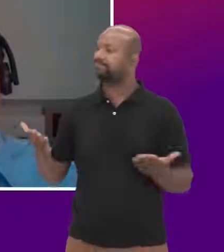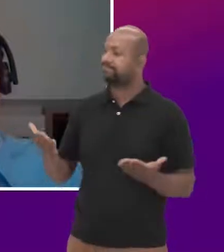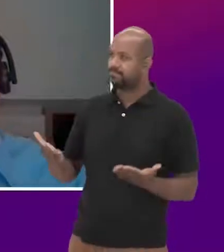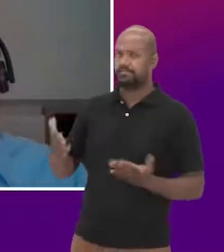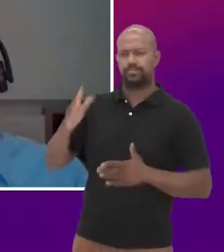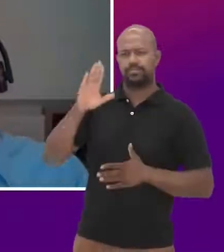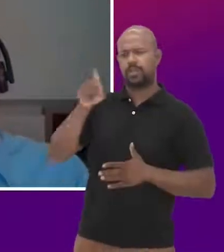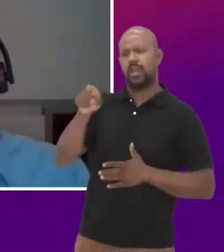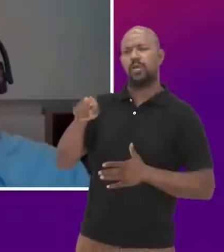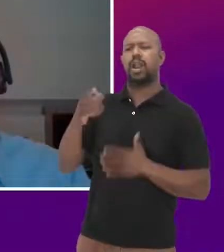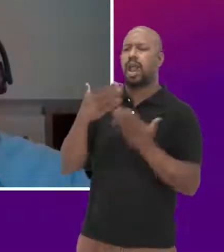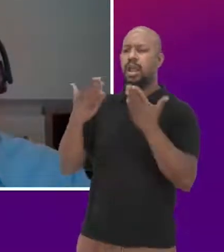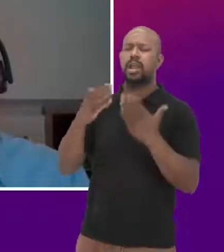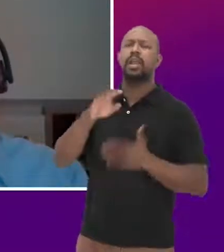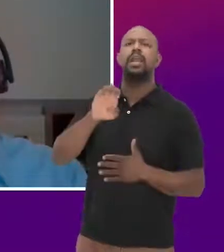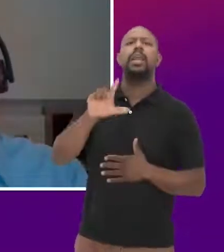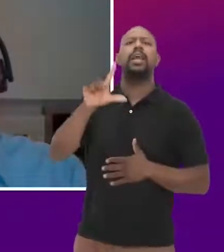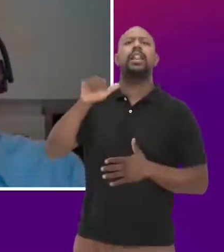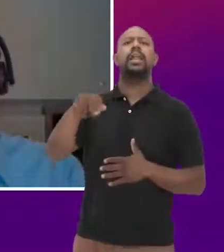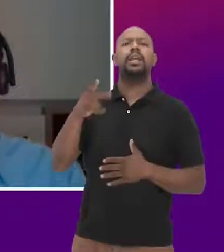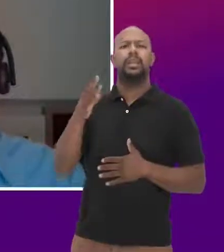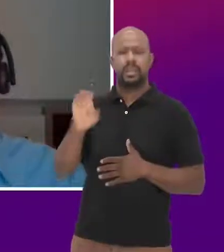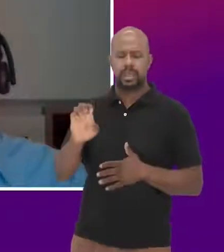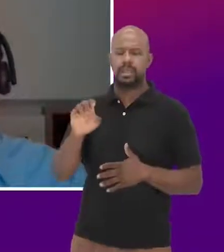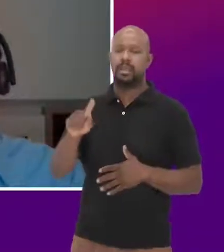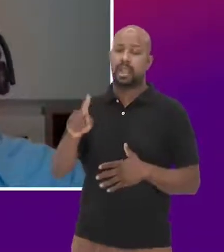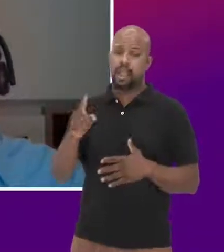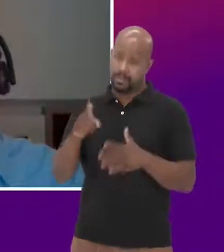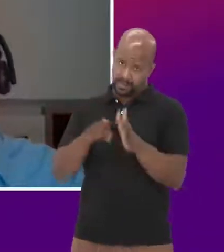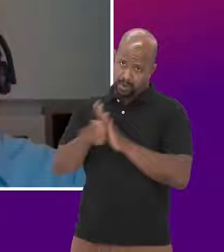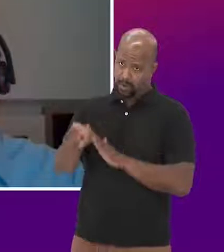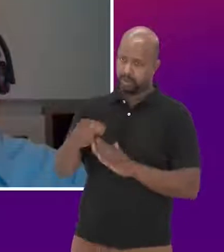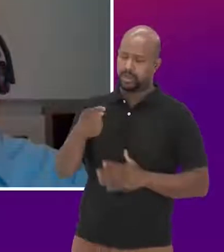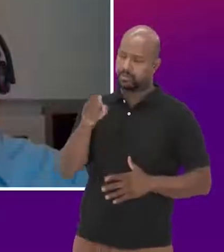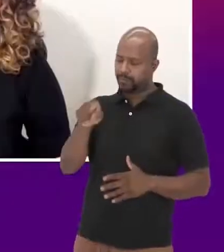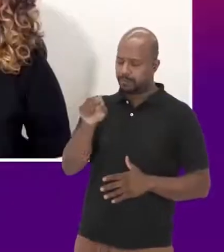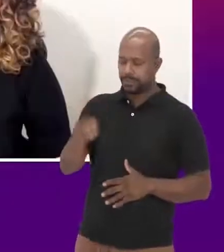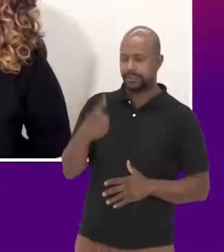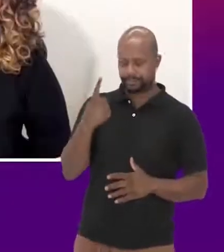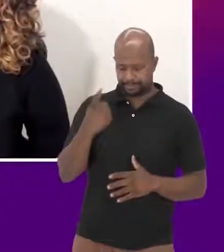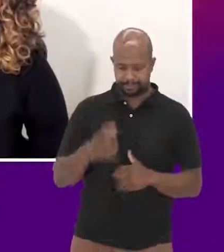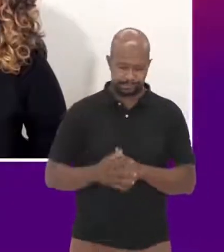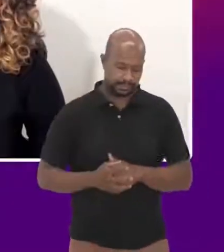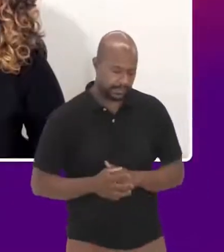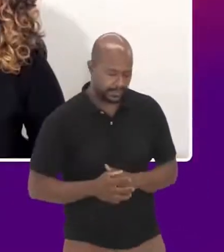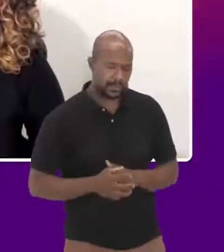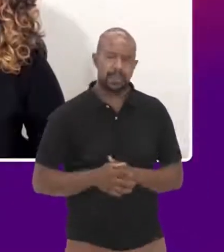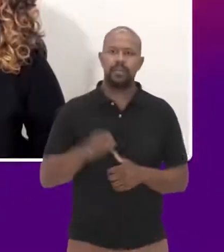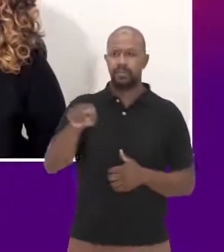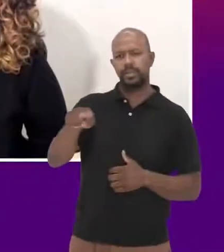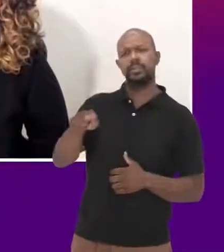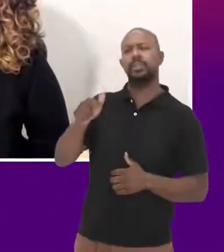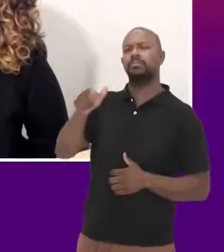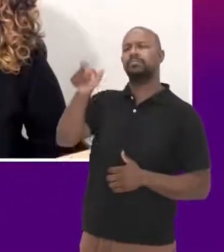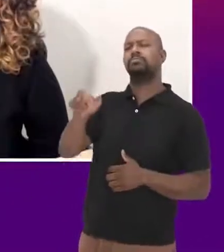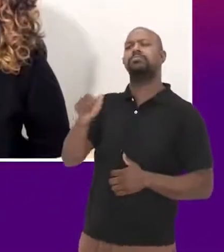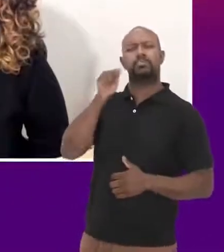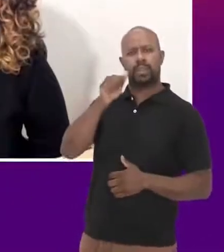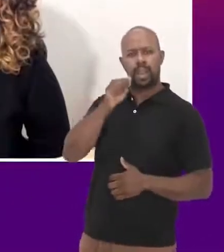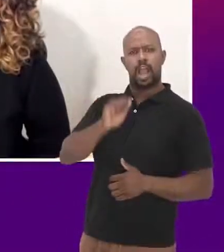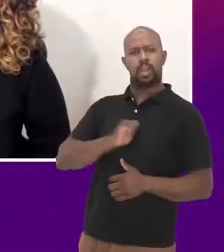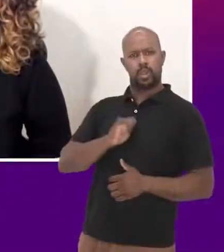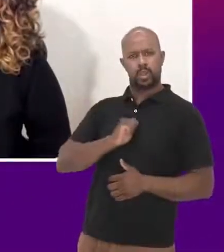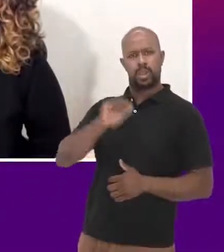para a Hilaine. E, Hilaine, a pergunta que me colocaram para fazer para você é a seguinte. Como antropóloga, o que